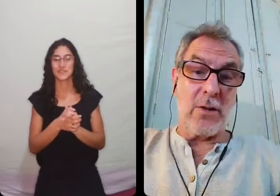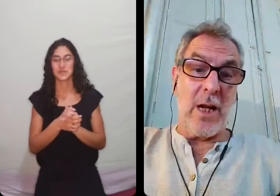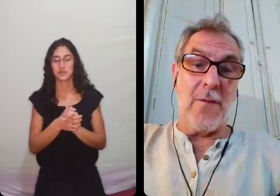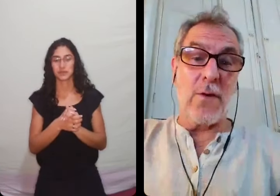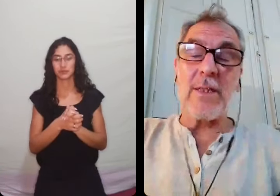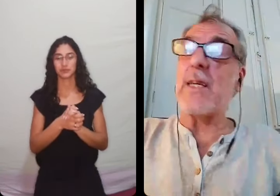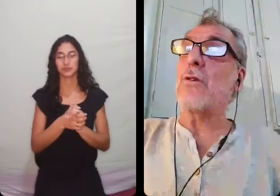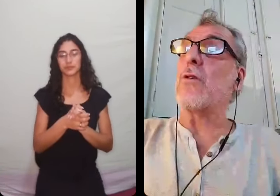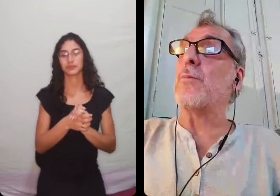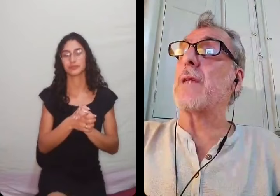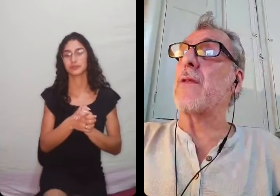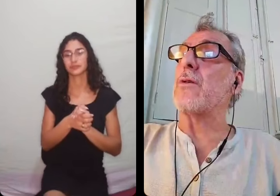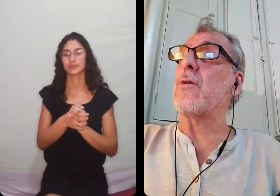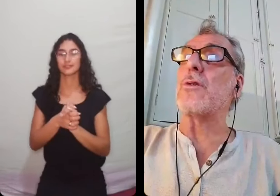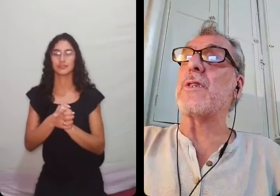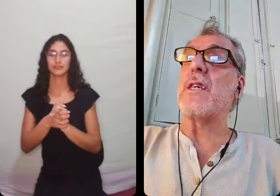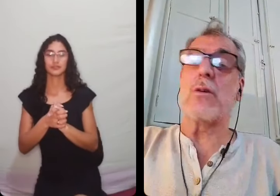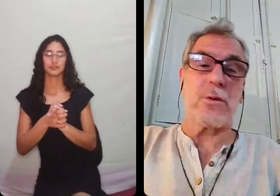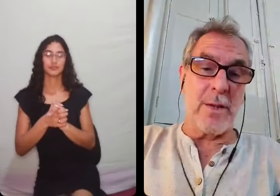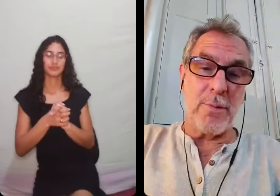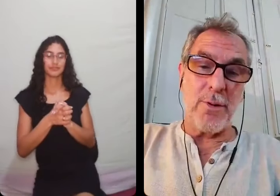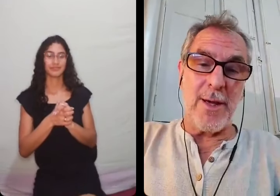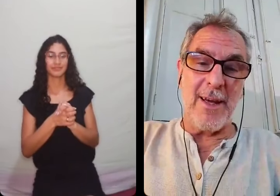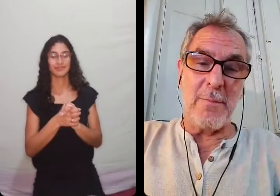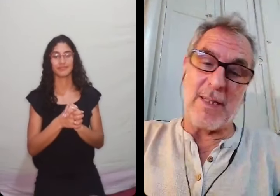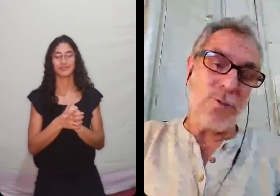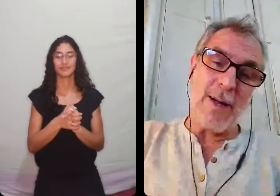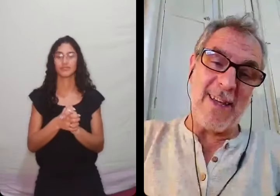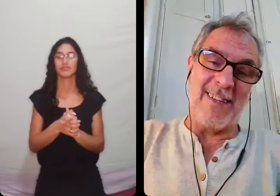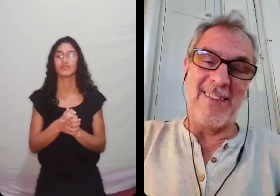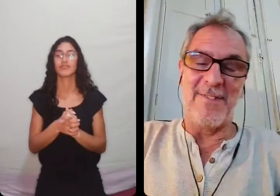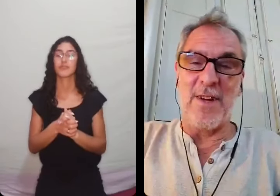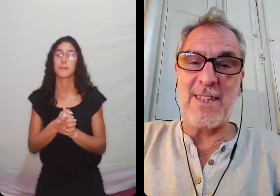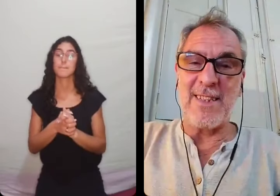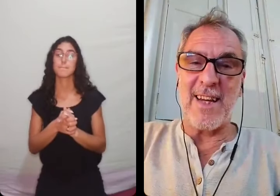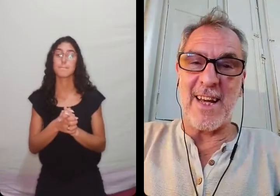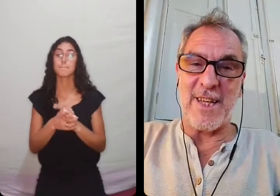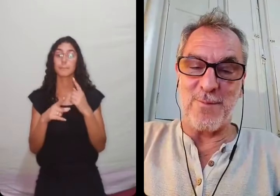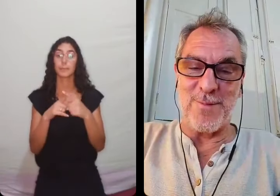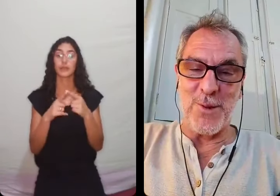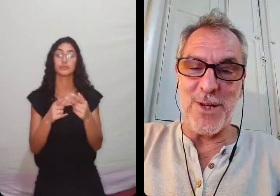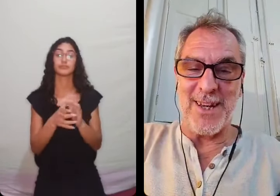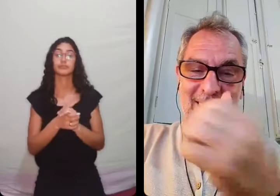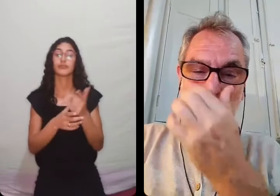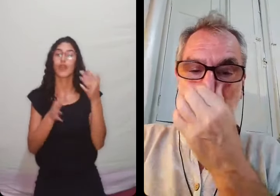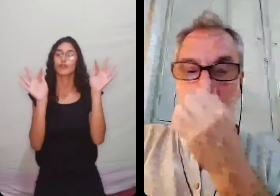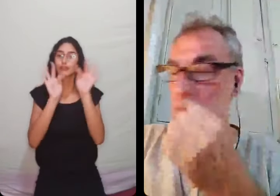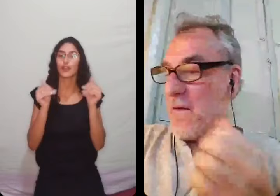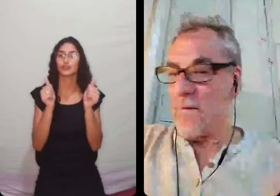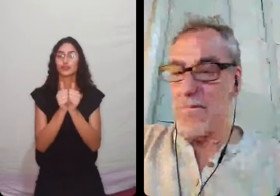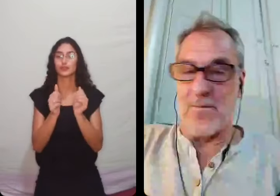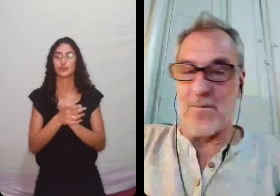Sigo no telefone, sigo no computador. Consigo, não sei por quê, mas estou aqui. Feliz de estar aqui. Ok.